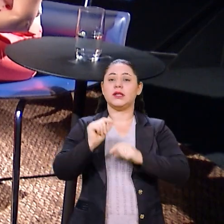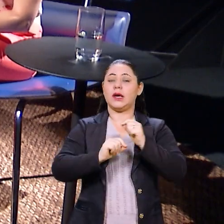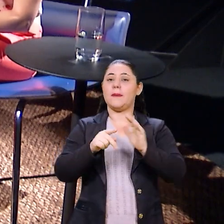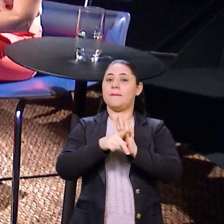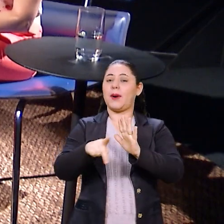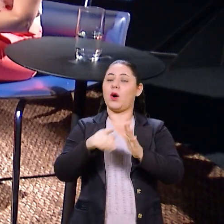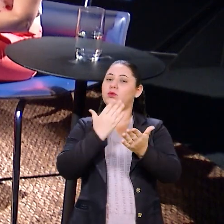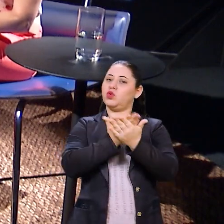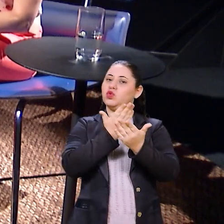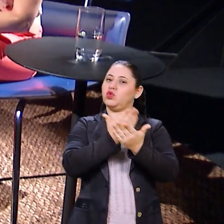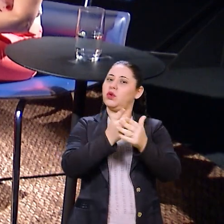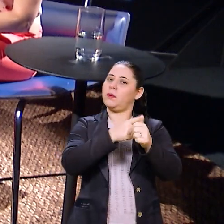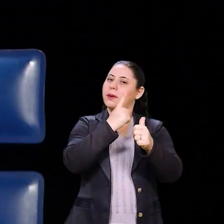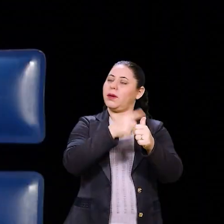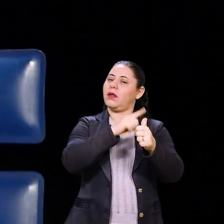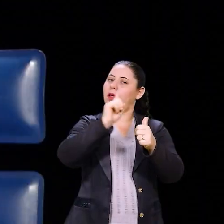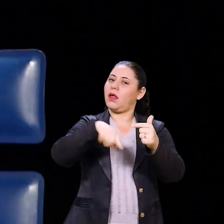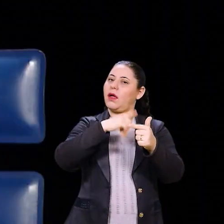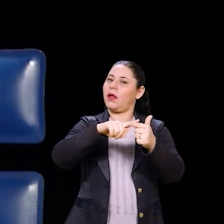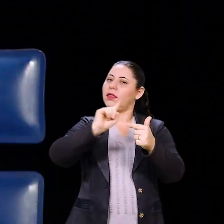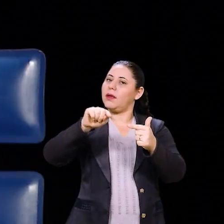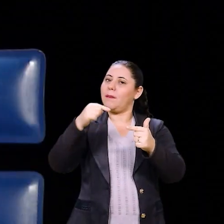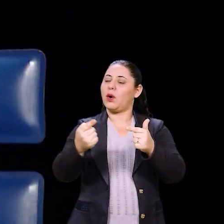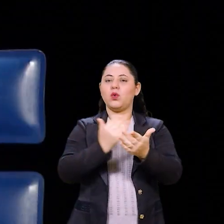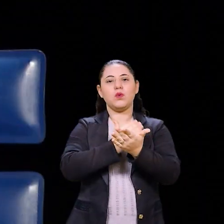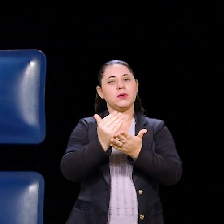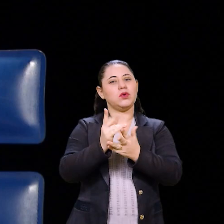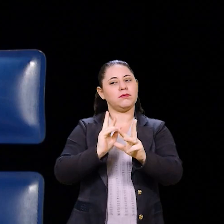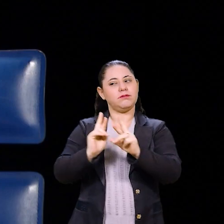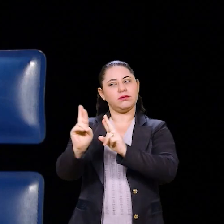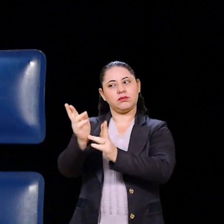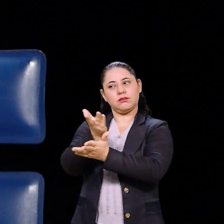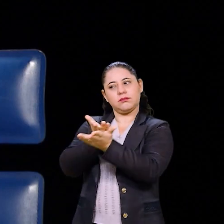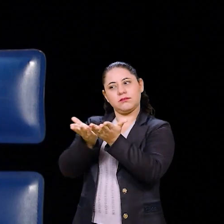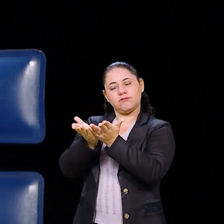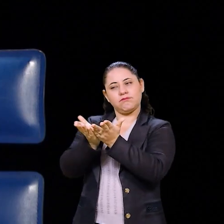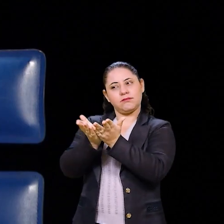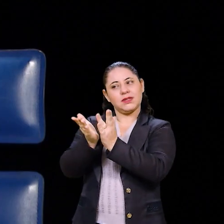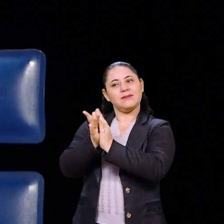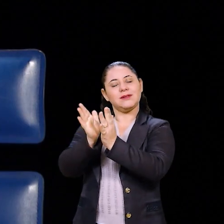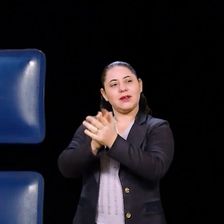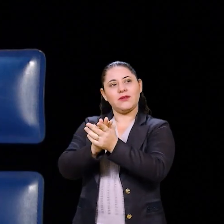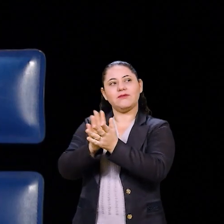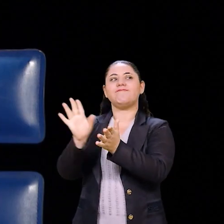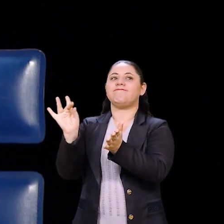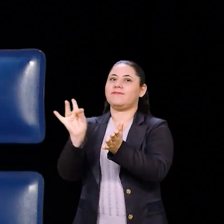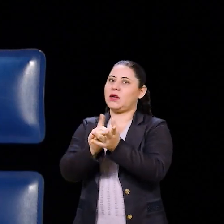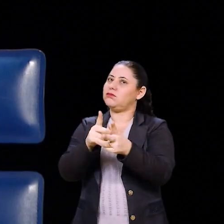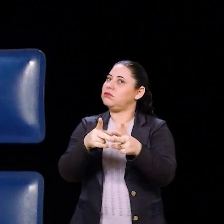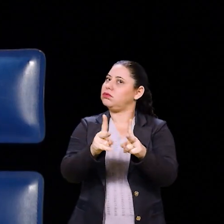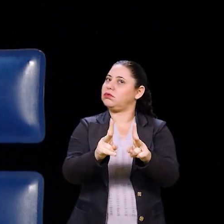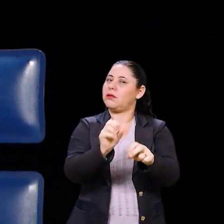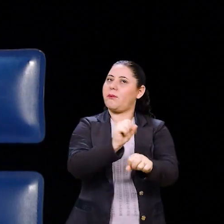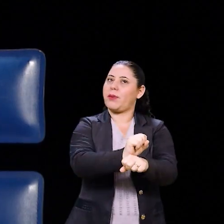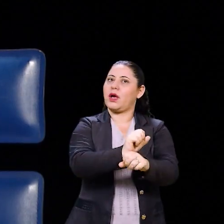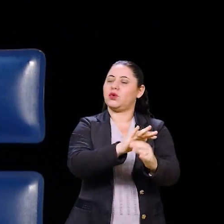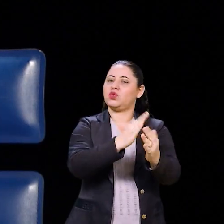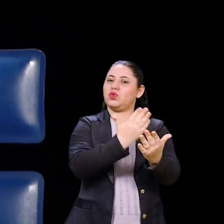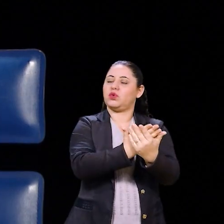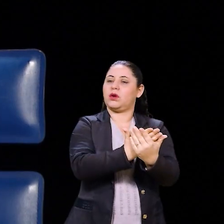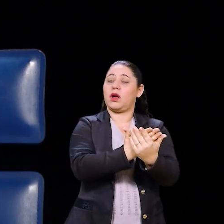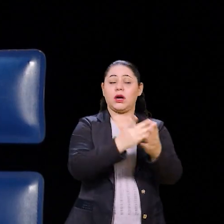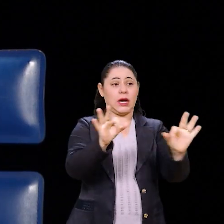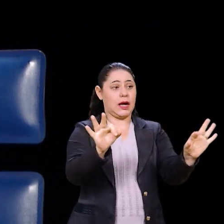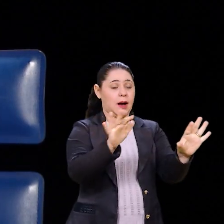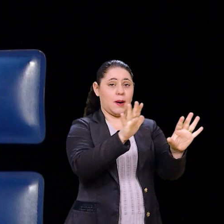incentivadora da questão do estudo. E aí depois, quando eu comecei a me relacionar, ela falou, se casar, realmente você não vai continuar seus estudos.